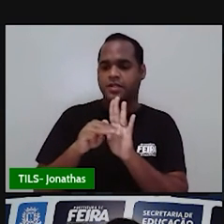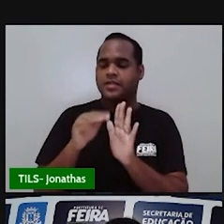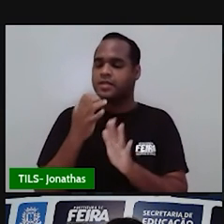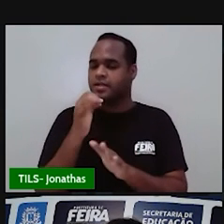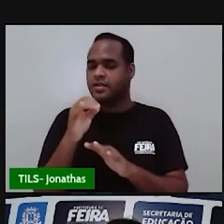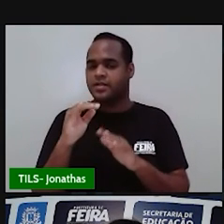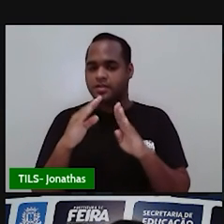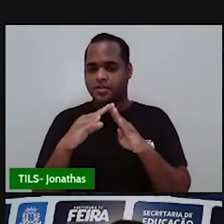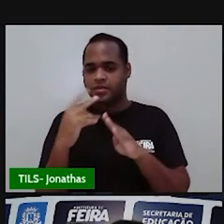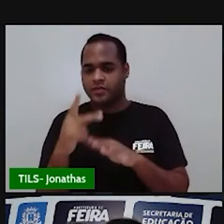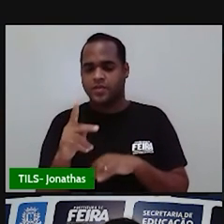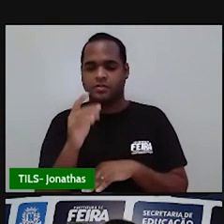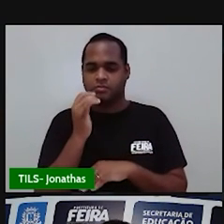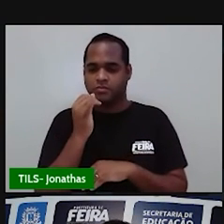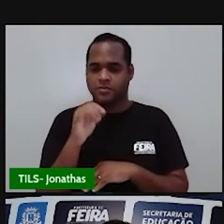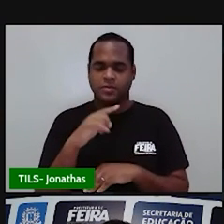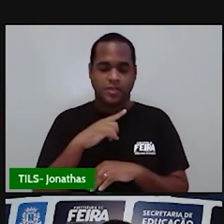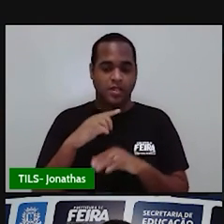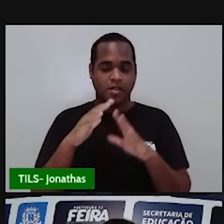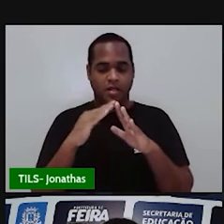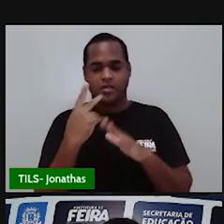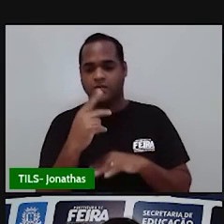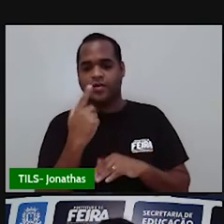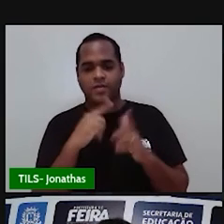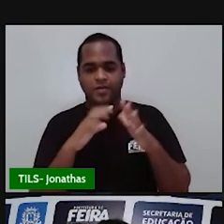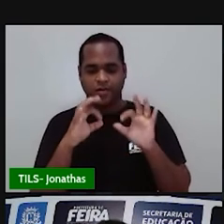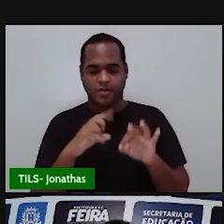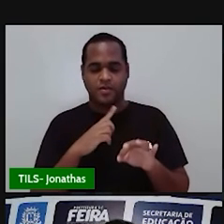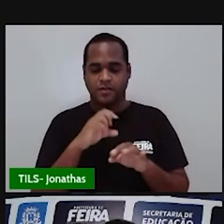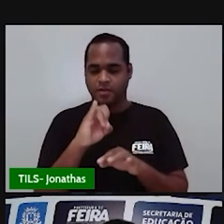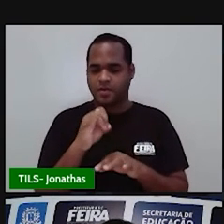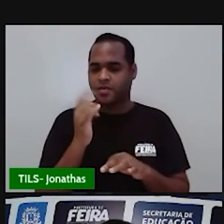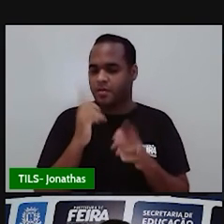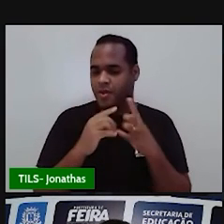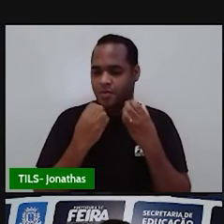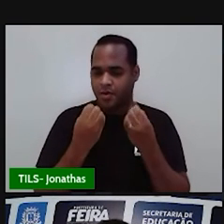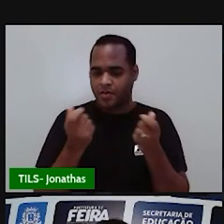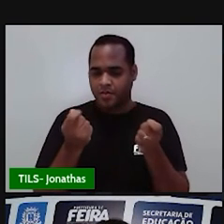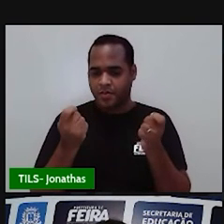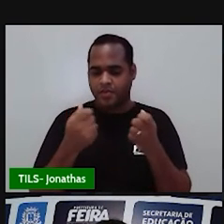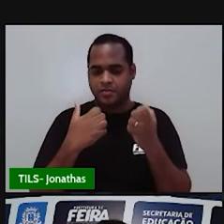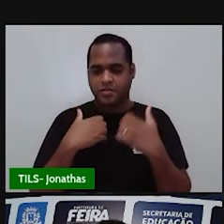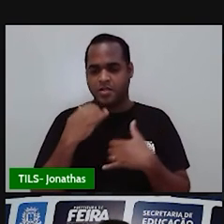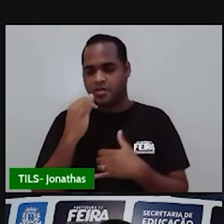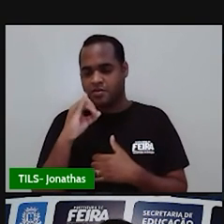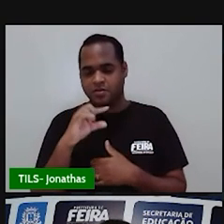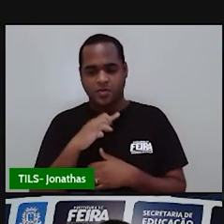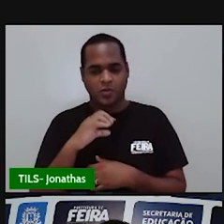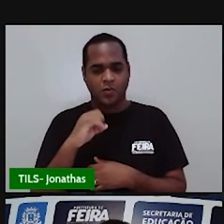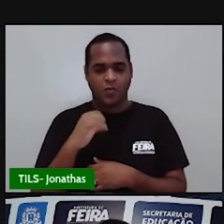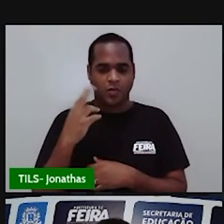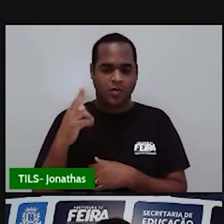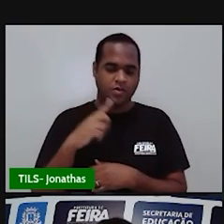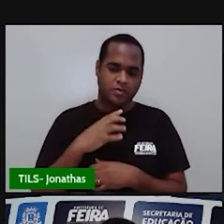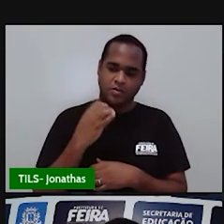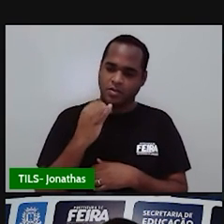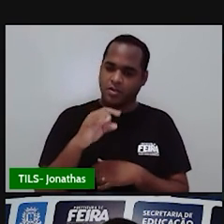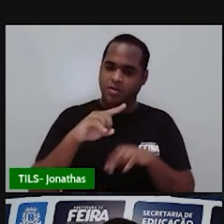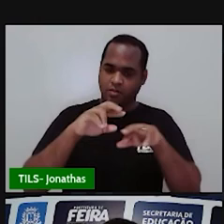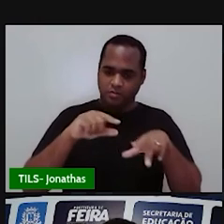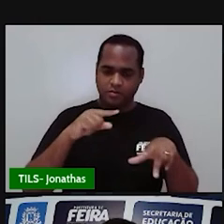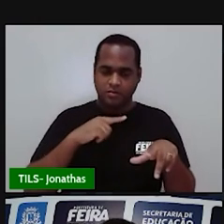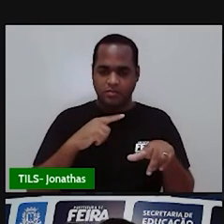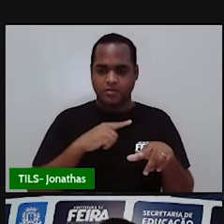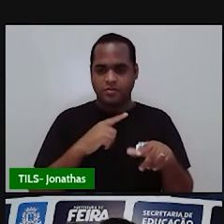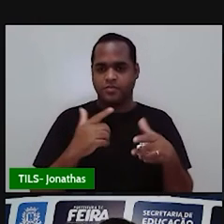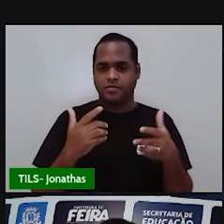elétrica com lâmpadas na sua casa, mas você pode fazer com qualquer eletrônico ou eletrodoméstico